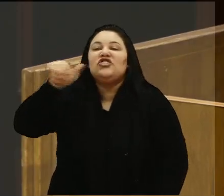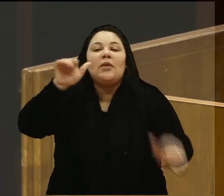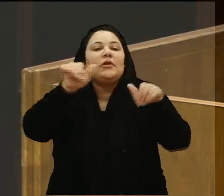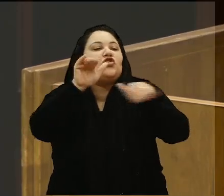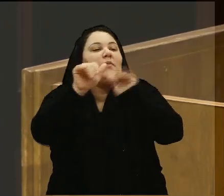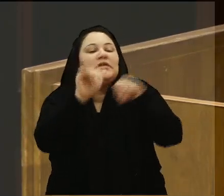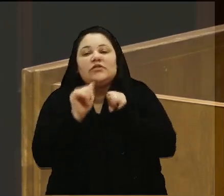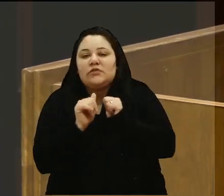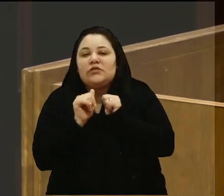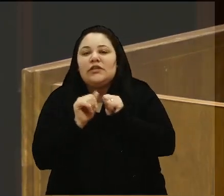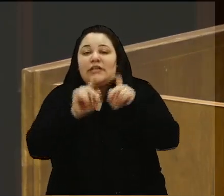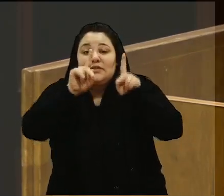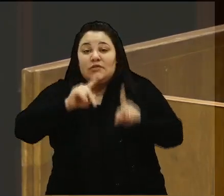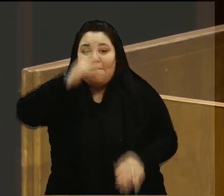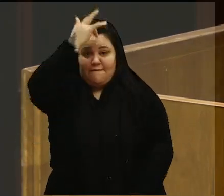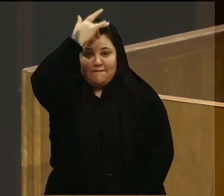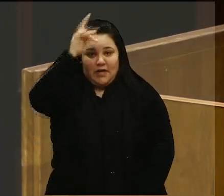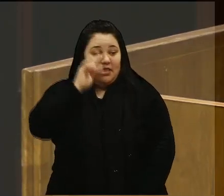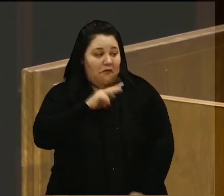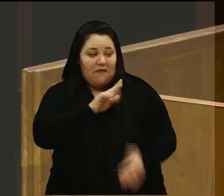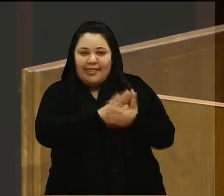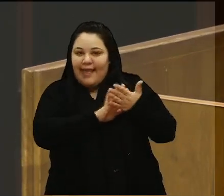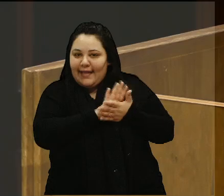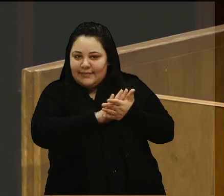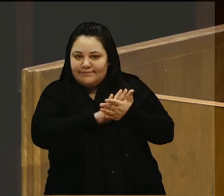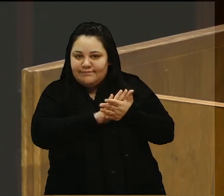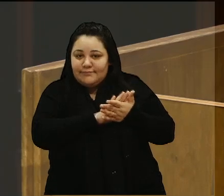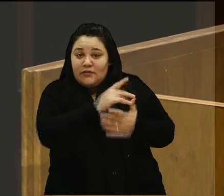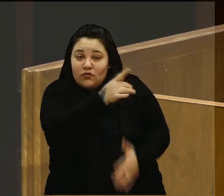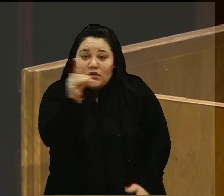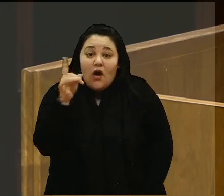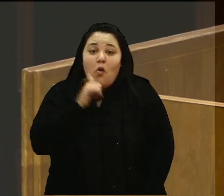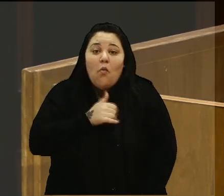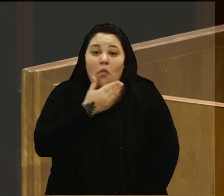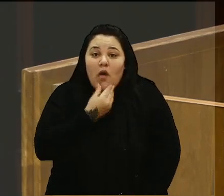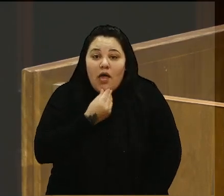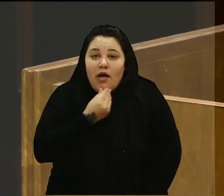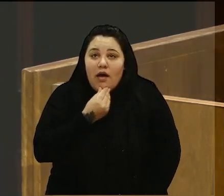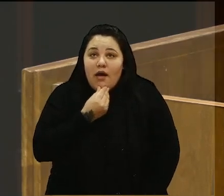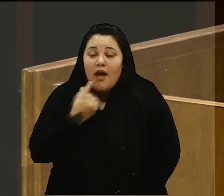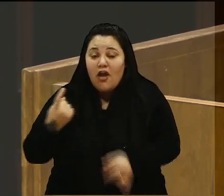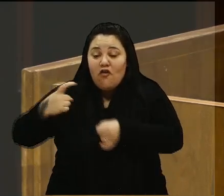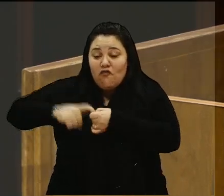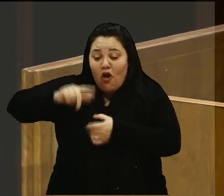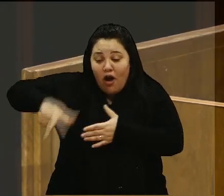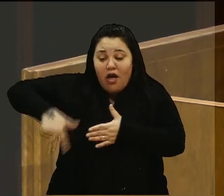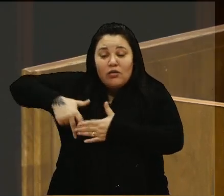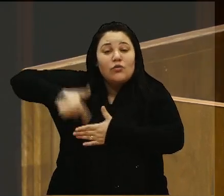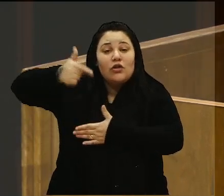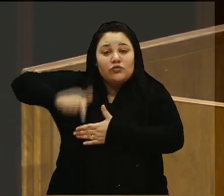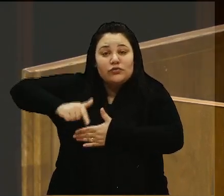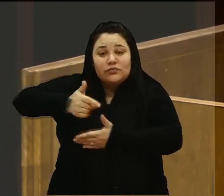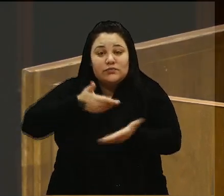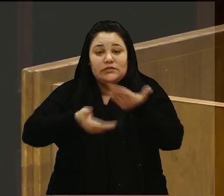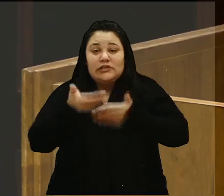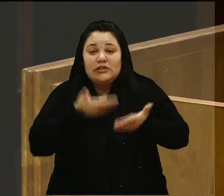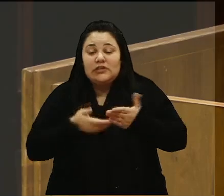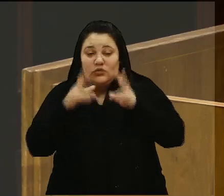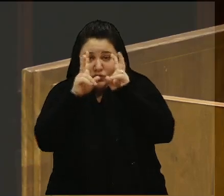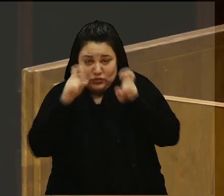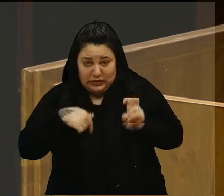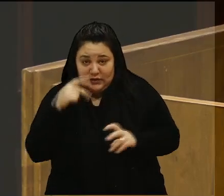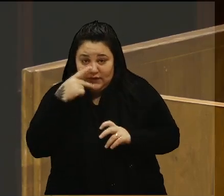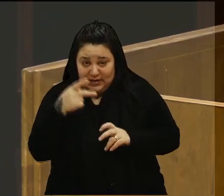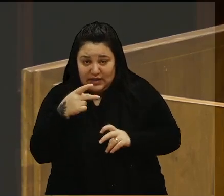que não enxergam. Senhoras e senhores, eu retorno hoje para tratar de um tema que abordei recentemente